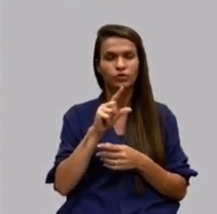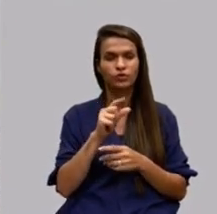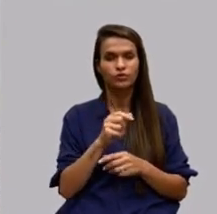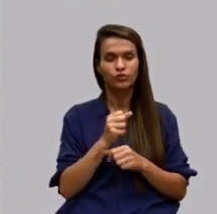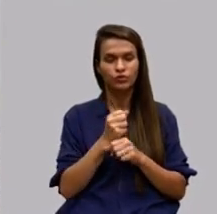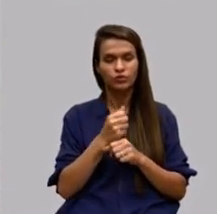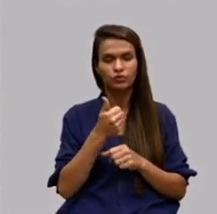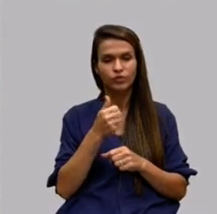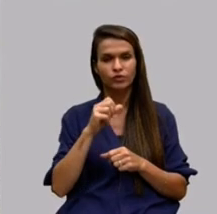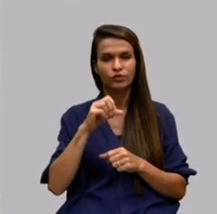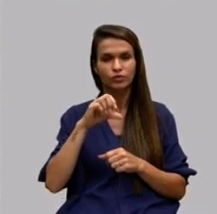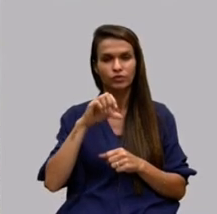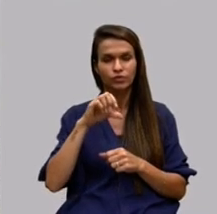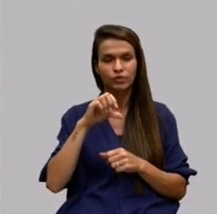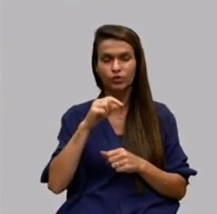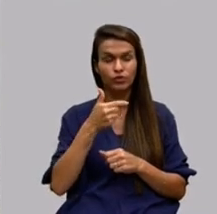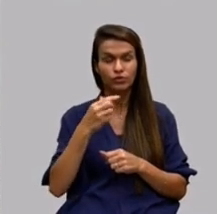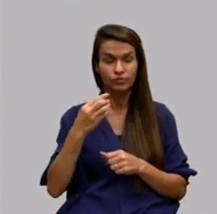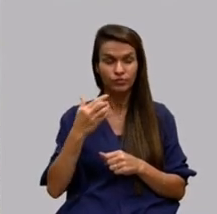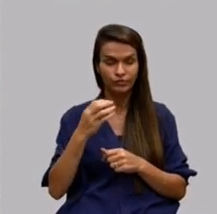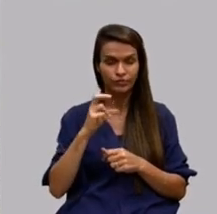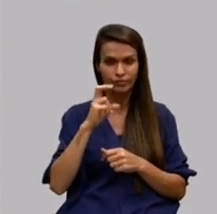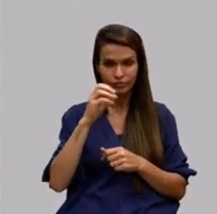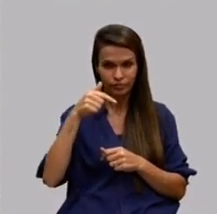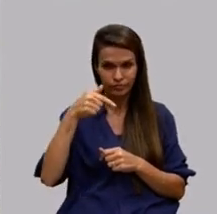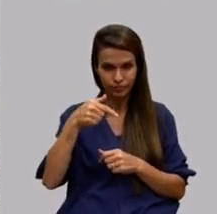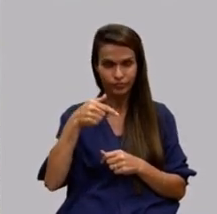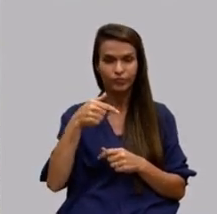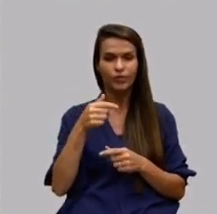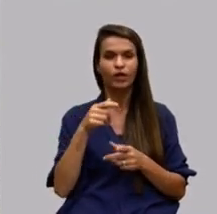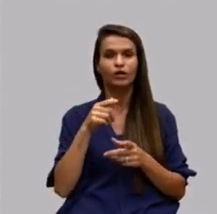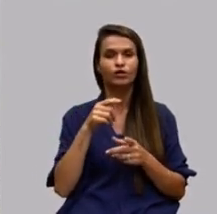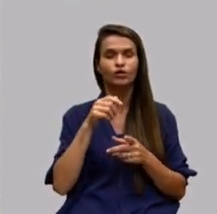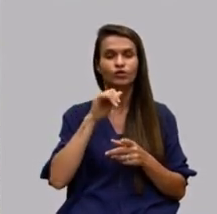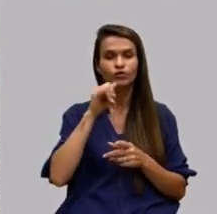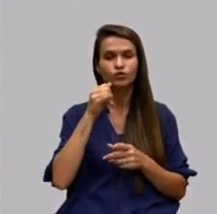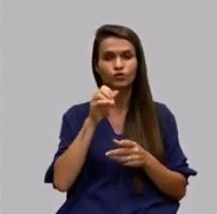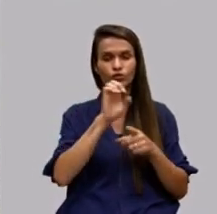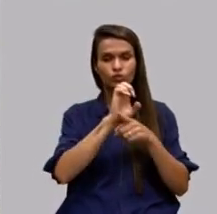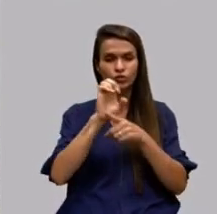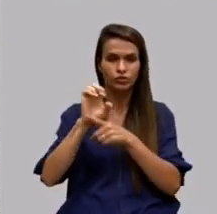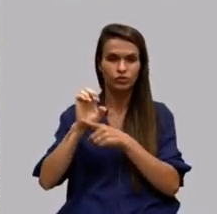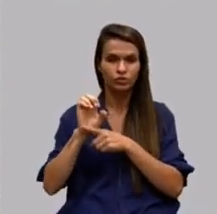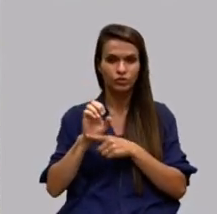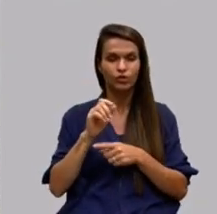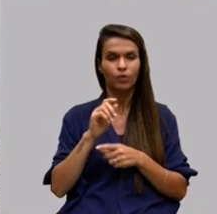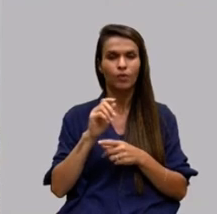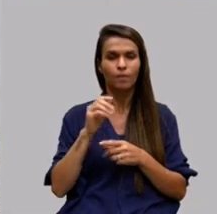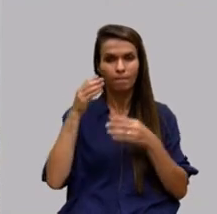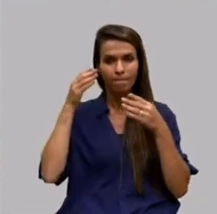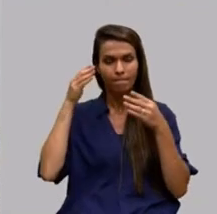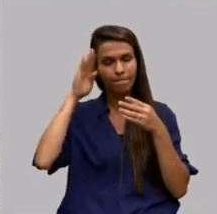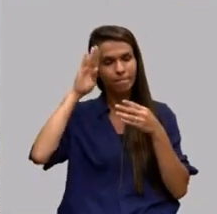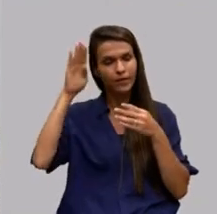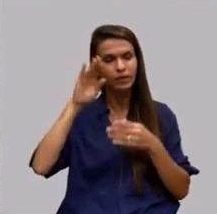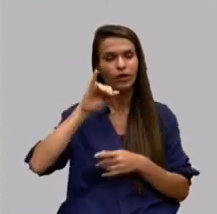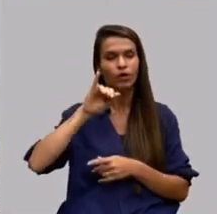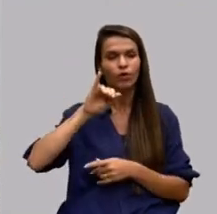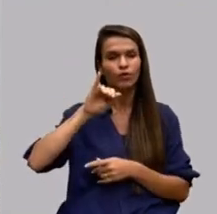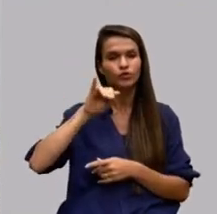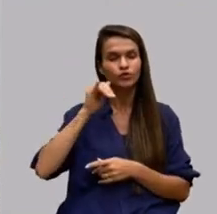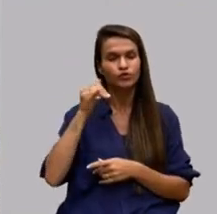1.142%. Auditoria cidadã das dívidas públicas dos estados, incluindo aqui o do Rio Grande do Sul e da União.